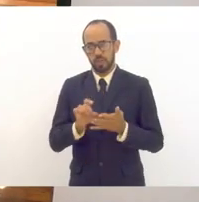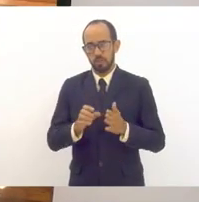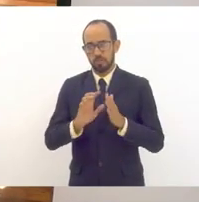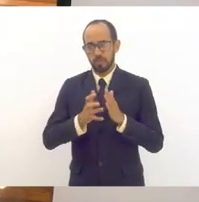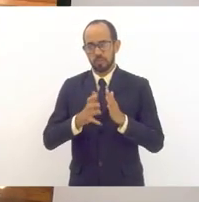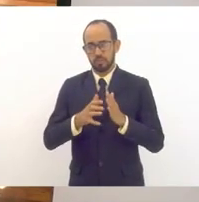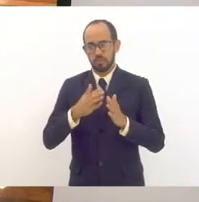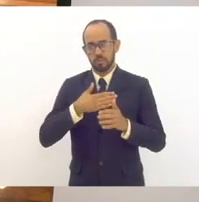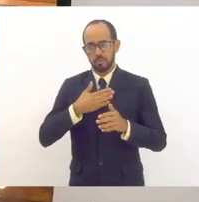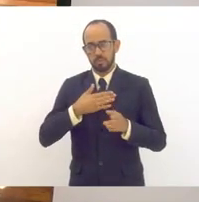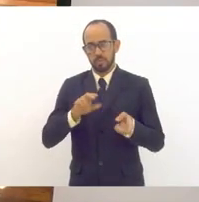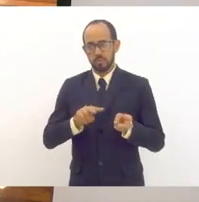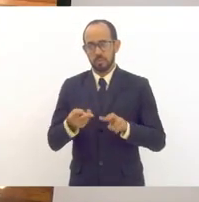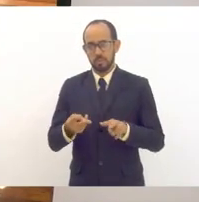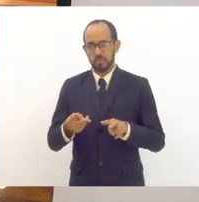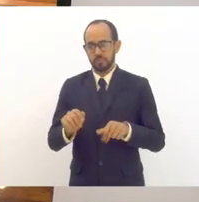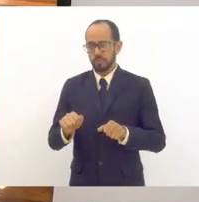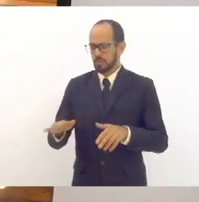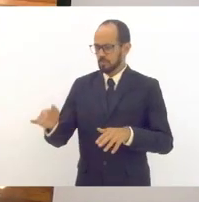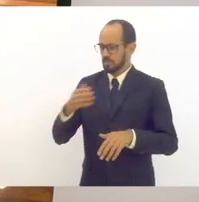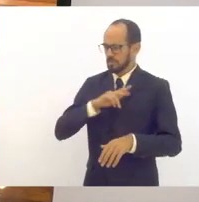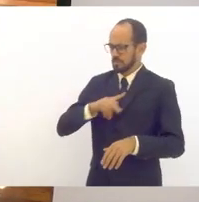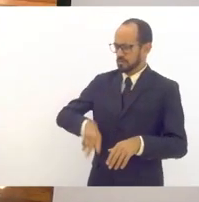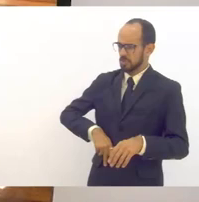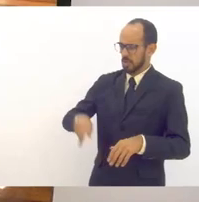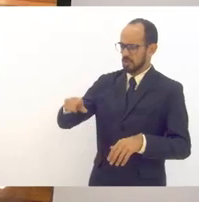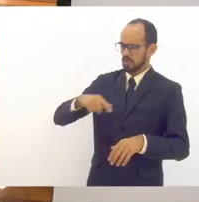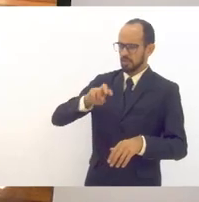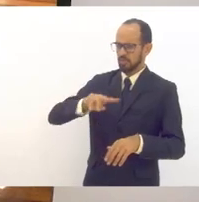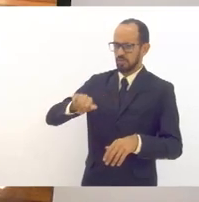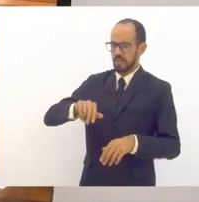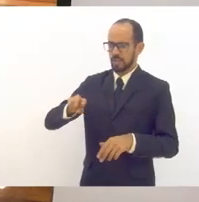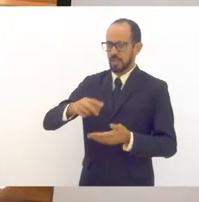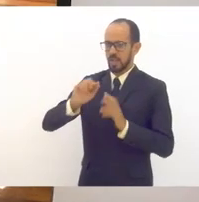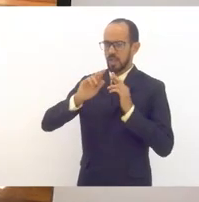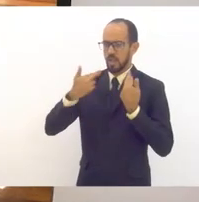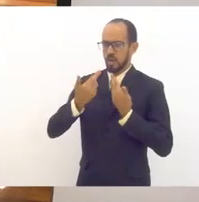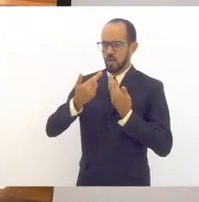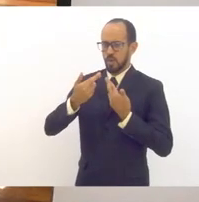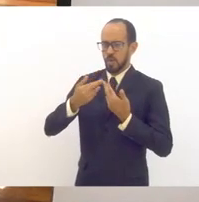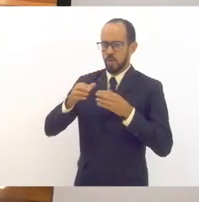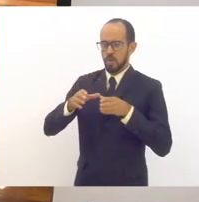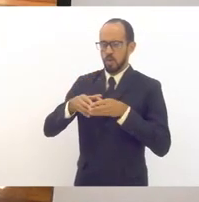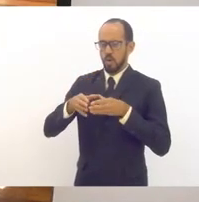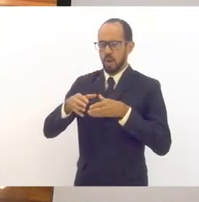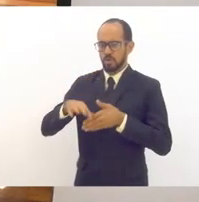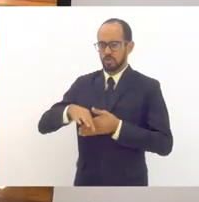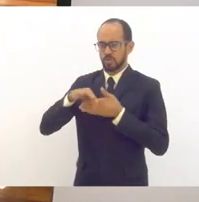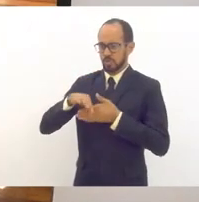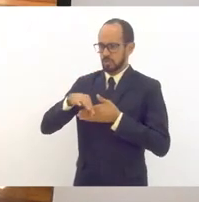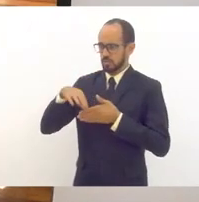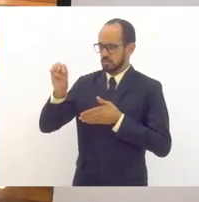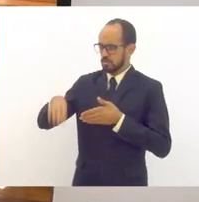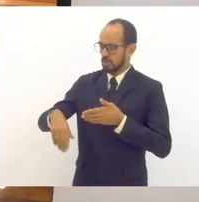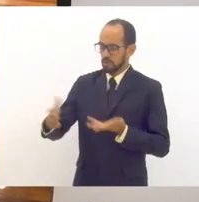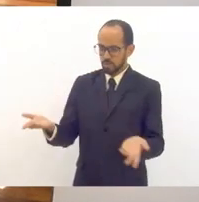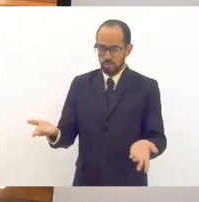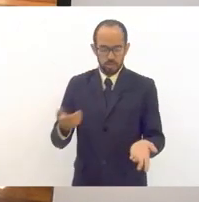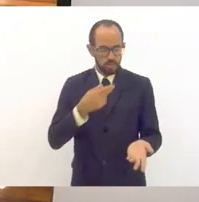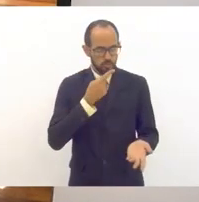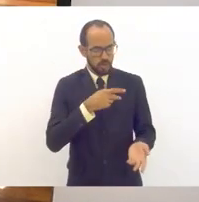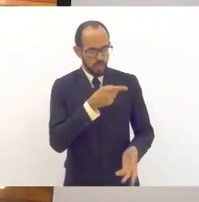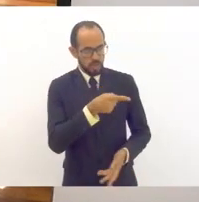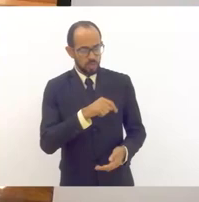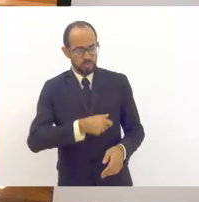encaminhamento da próxima semana Presidente na próxima semana terá nova reunião do colégio líderes não vamos ter eu falei